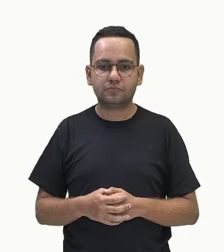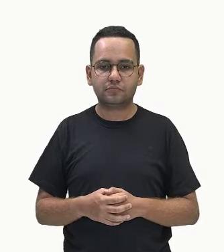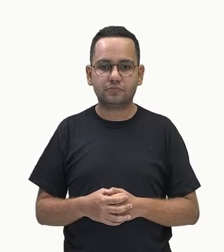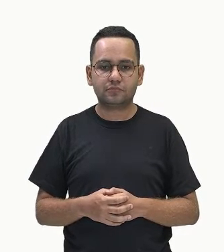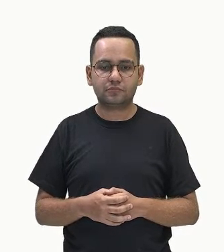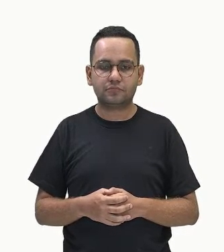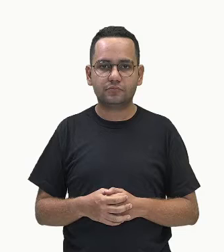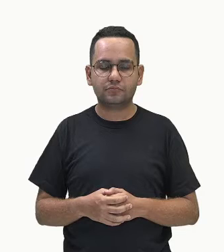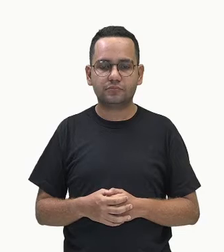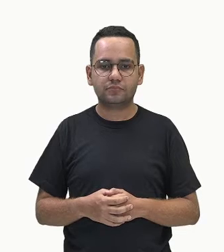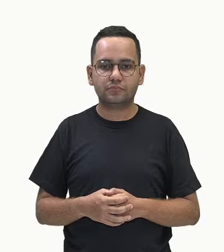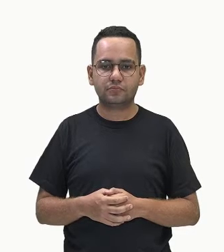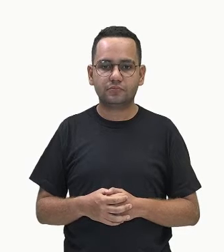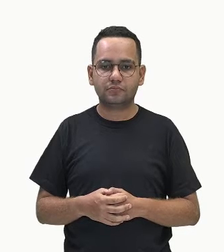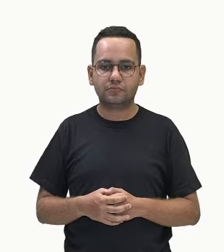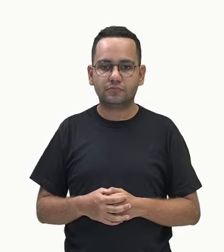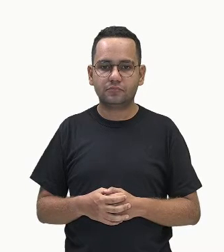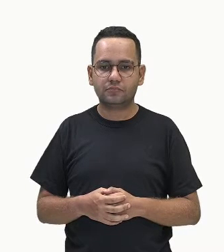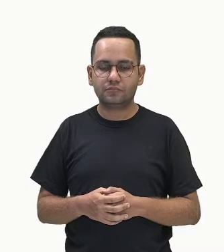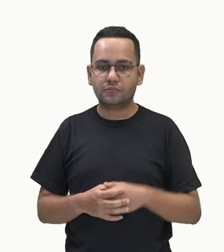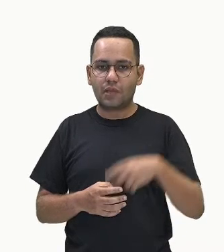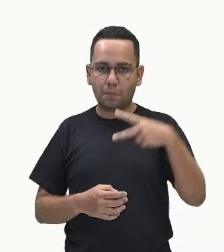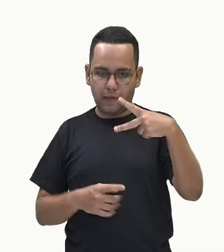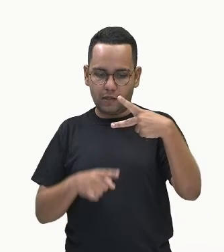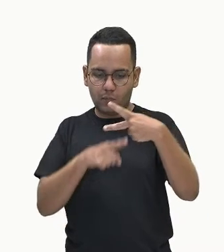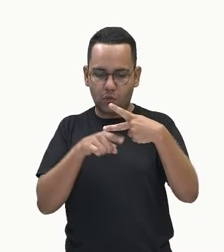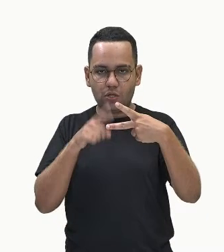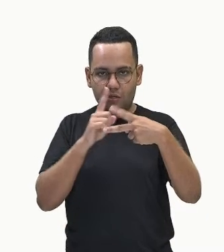Dividindo aqui, ó, perímetro por 2,